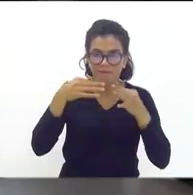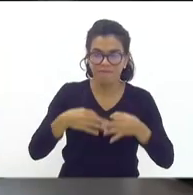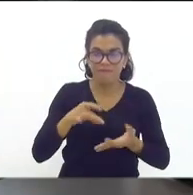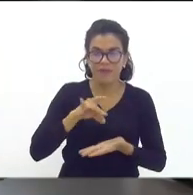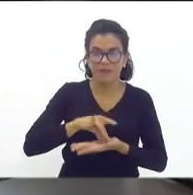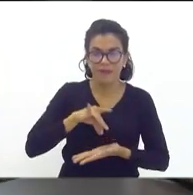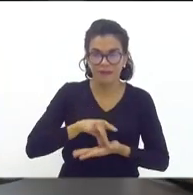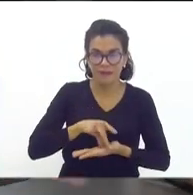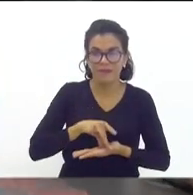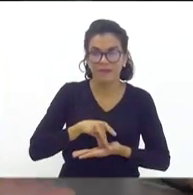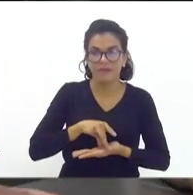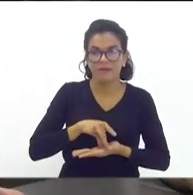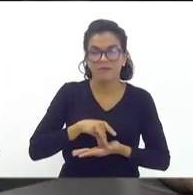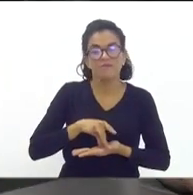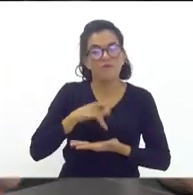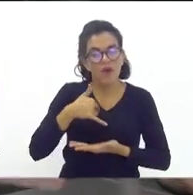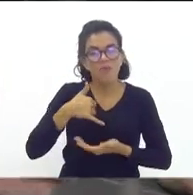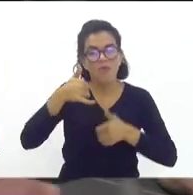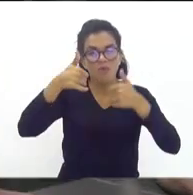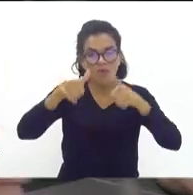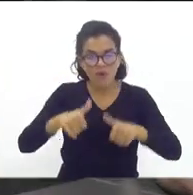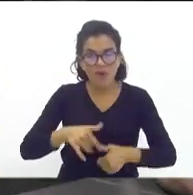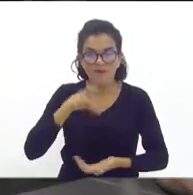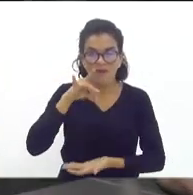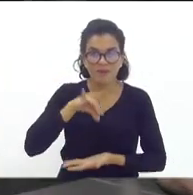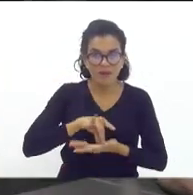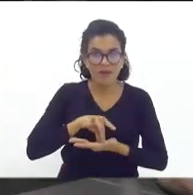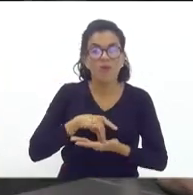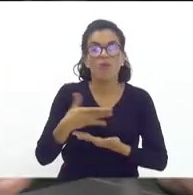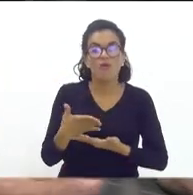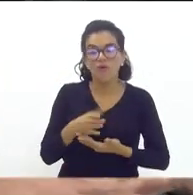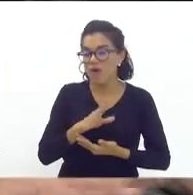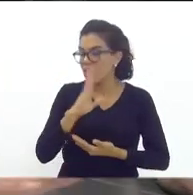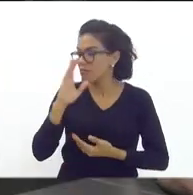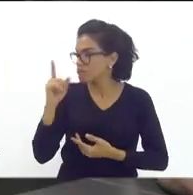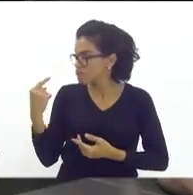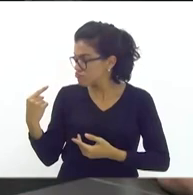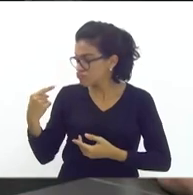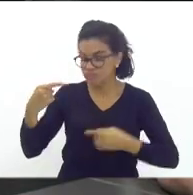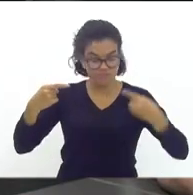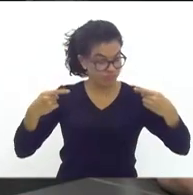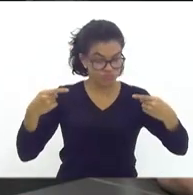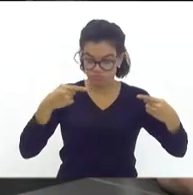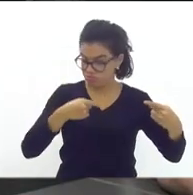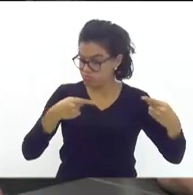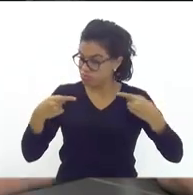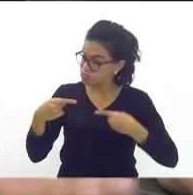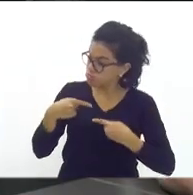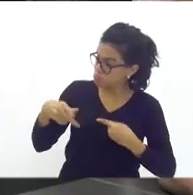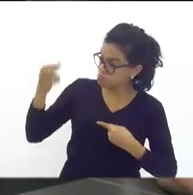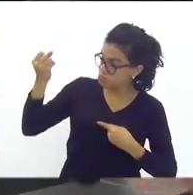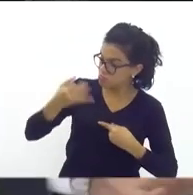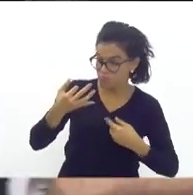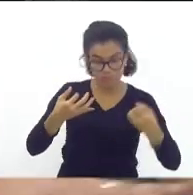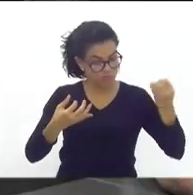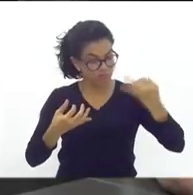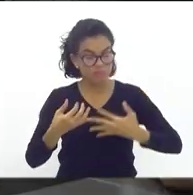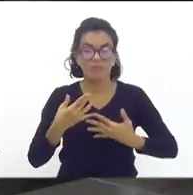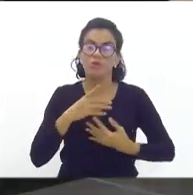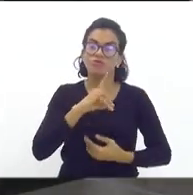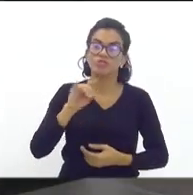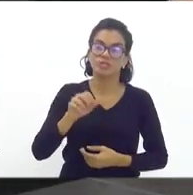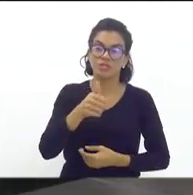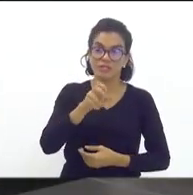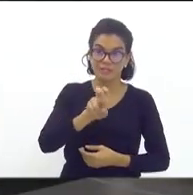conseguir apurar a verdade dos Fatos e qual foi a versão de um lado a versão de outro Então nesse aspecto acho que o play de uma excelente será atendido no próximo dia 15